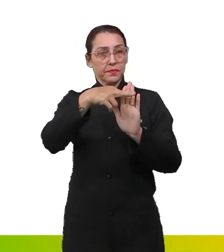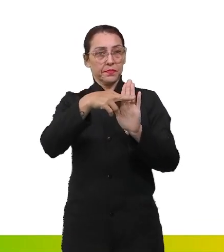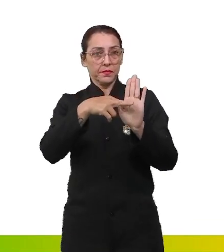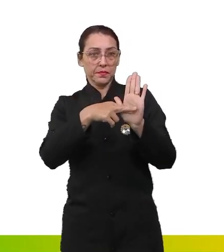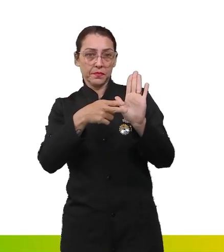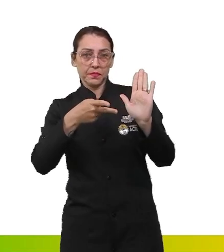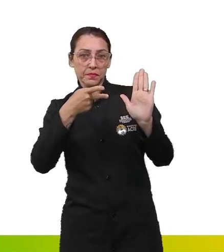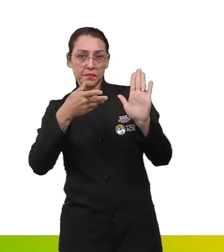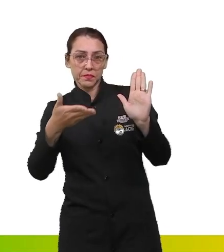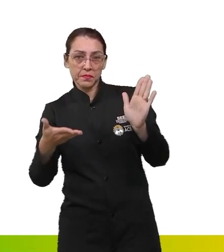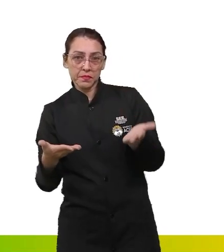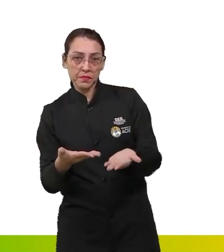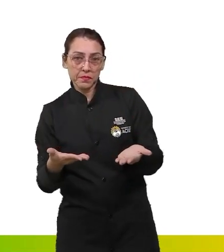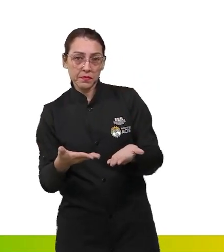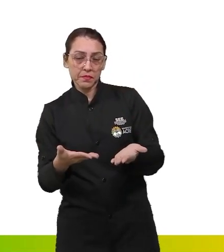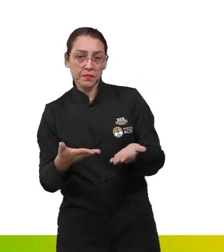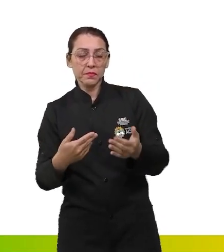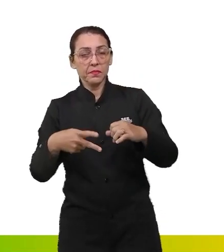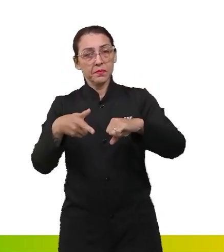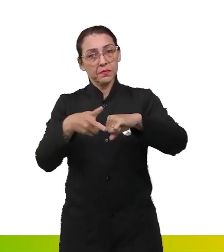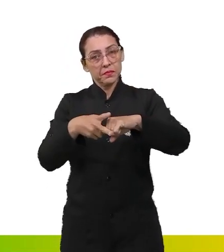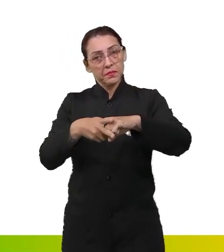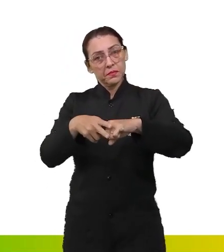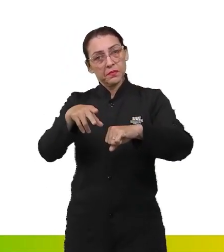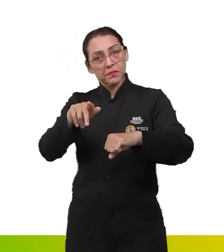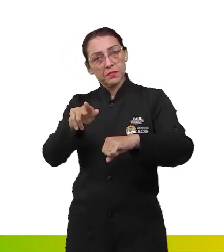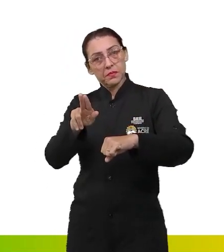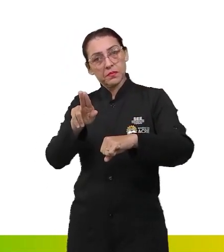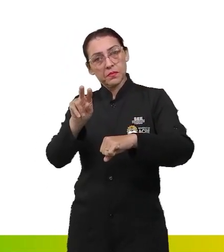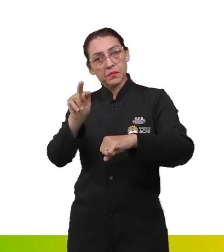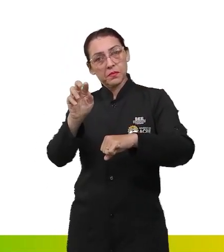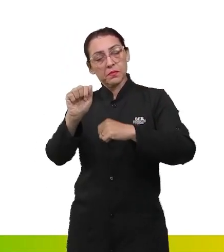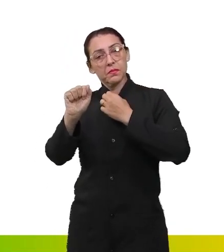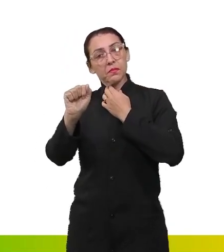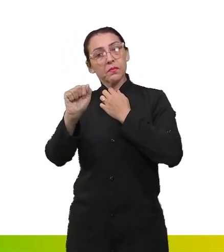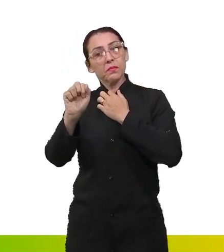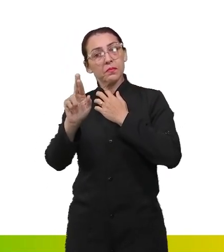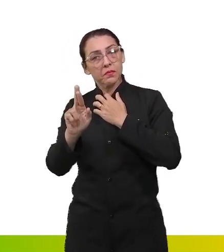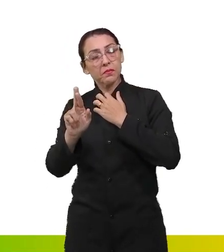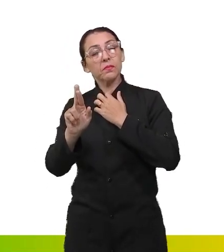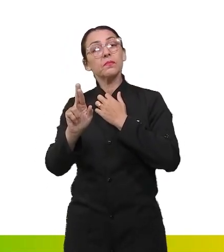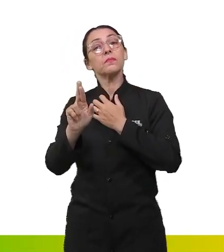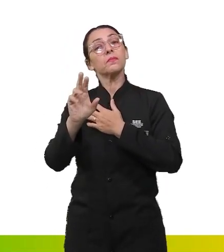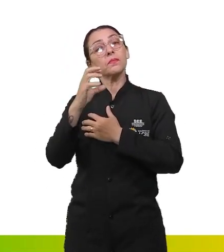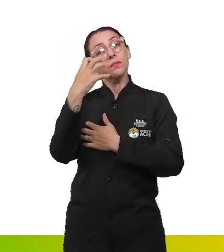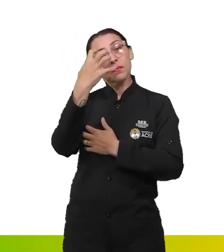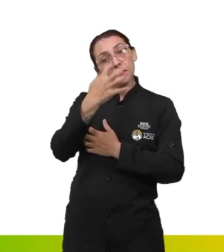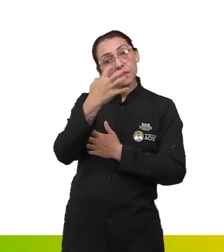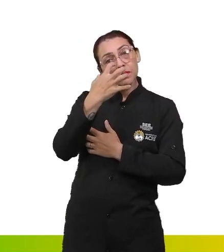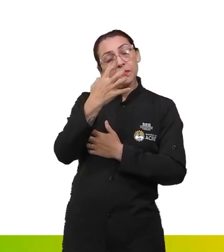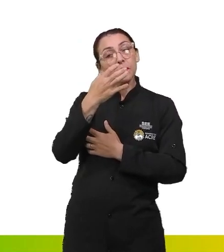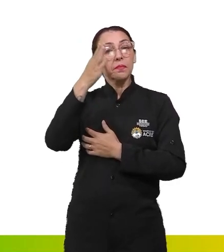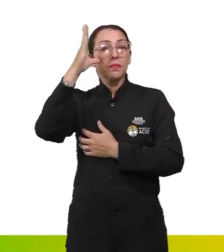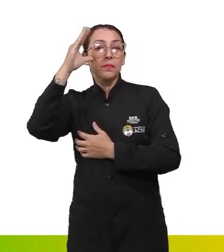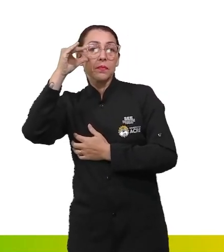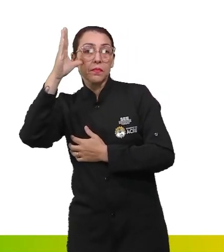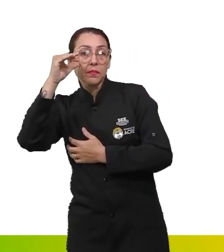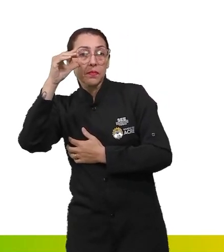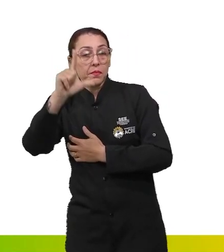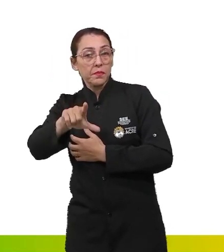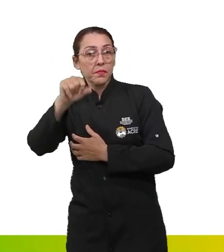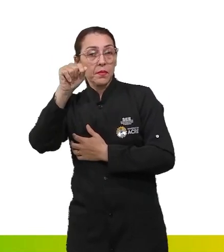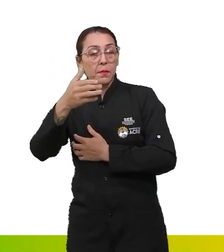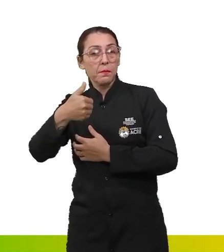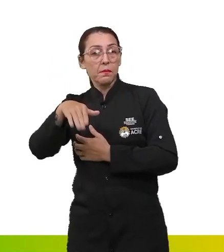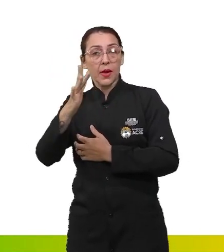agora há pouco, elas são do verbo gostar, encantar e interessar. O verbo preferir é o mais fácil, porque eu